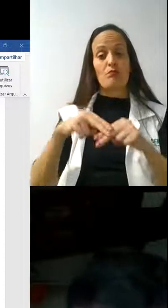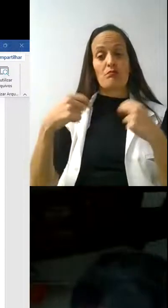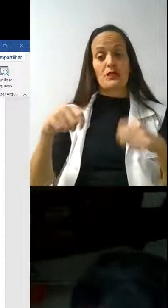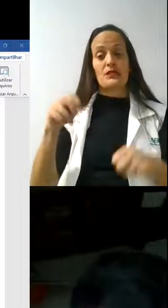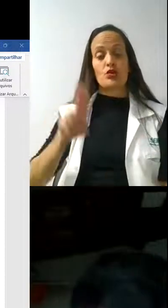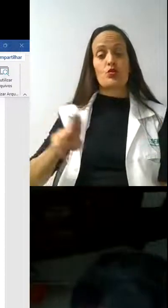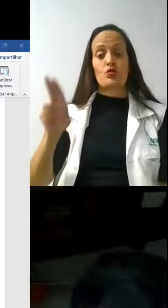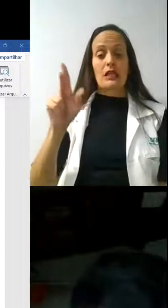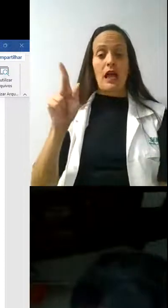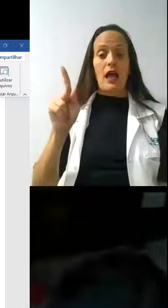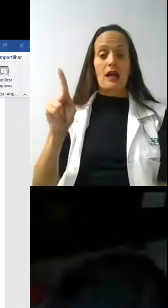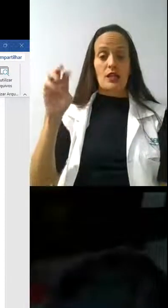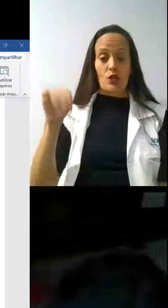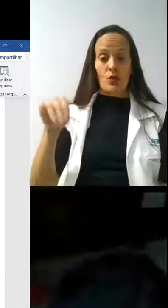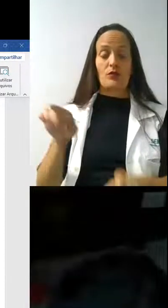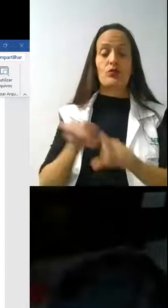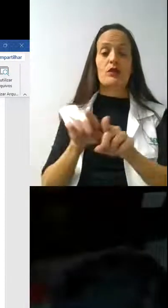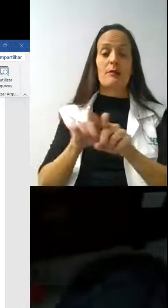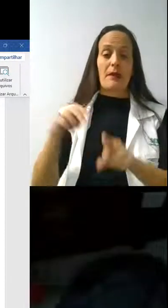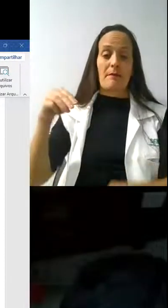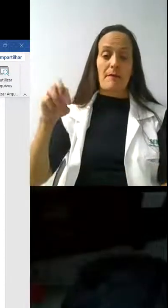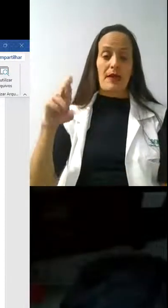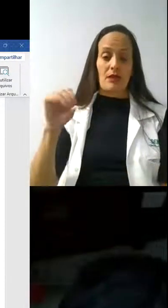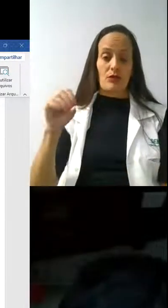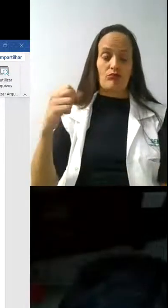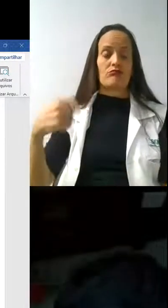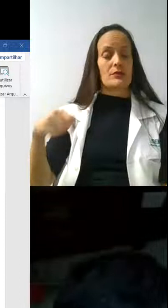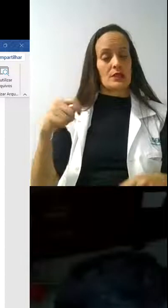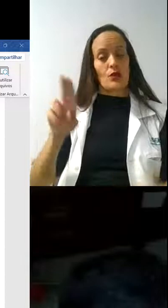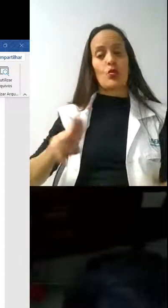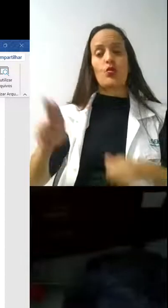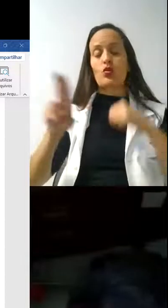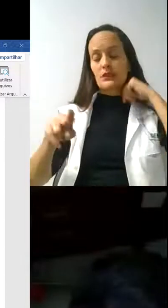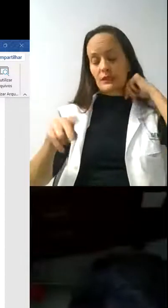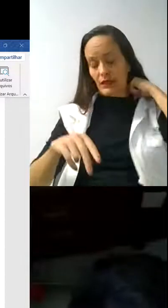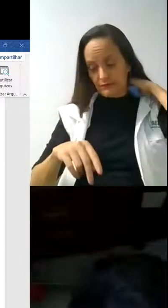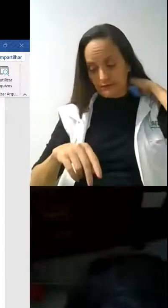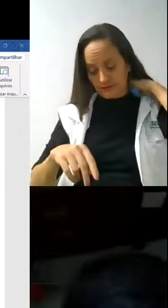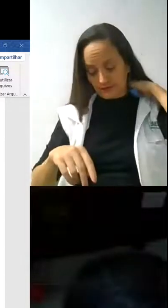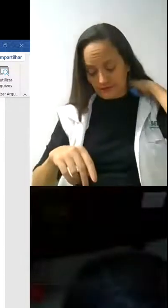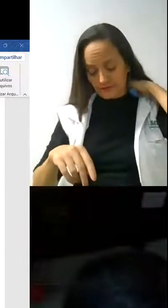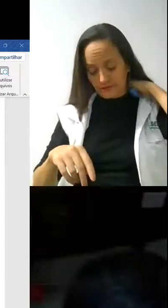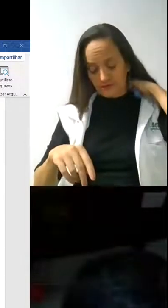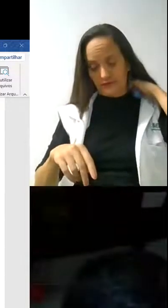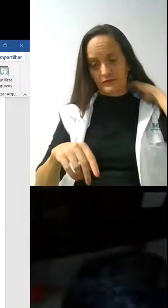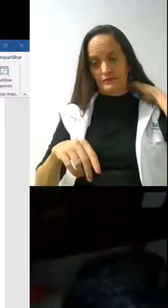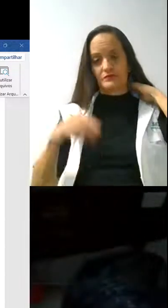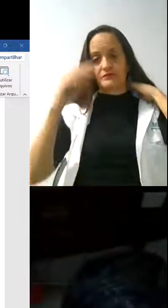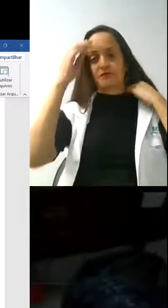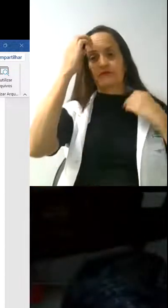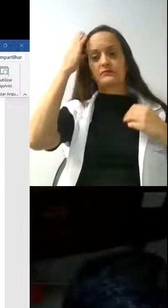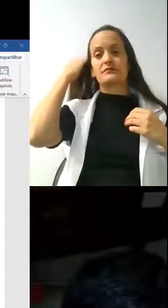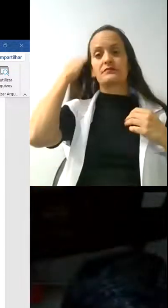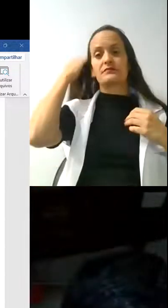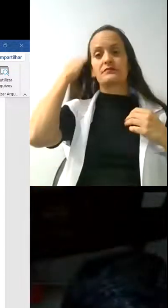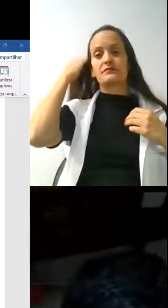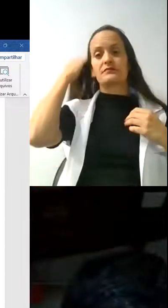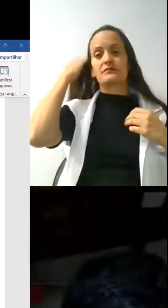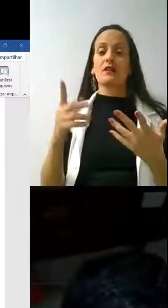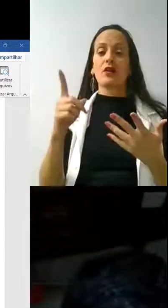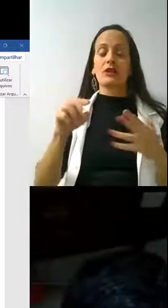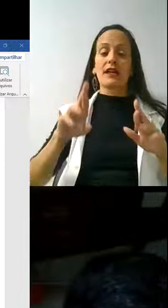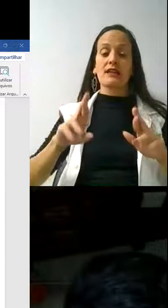metro, aí eu multiplico por 1000. Mas se eu quero transformar metro para quilômetro, aí eu divido por 1000. Né? Tem esses